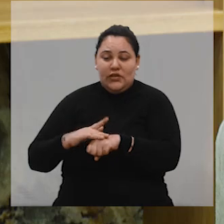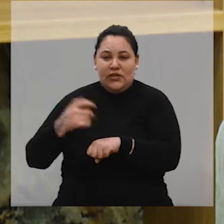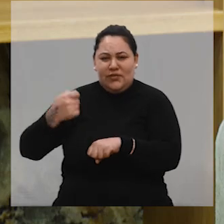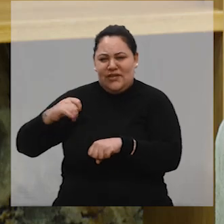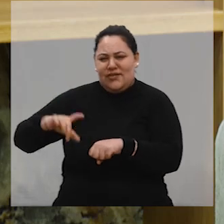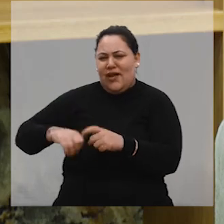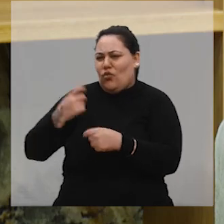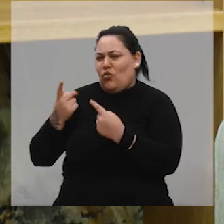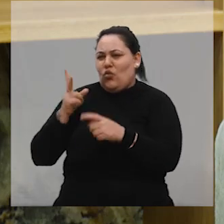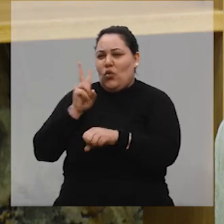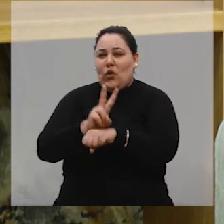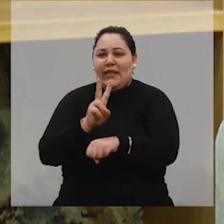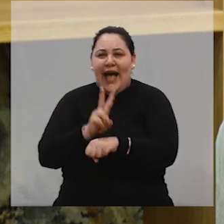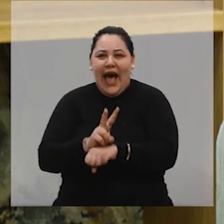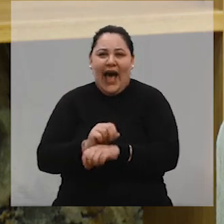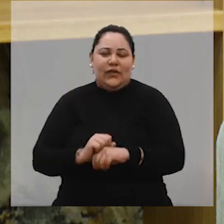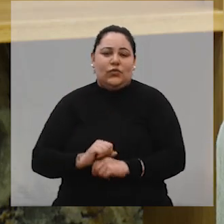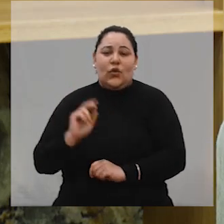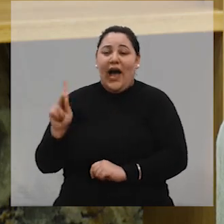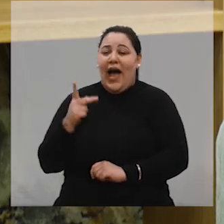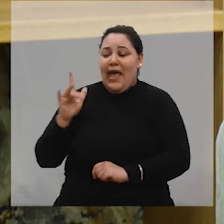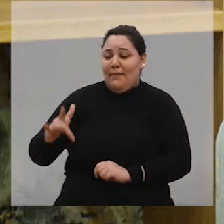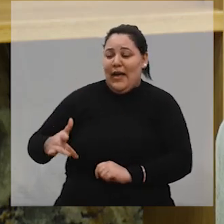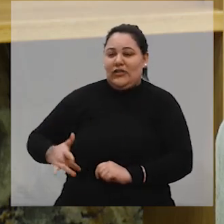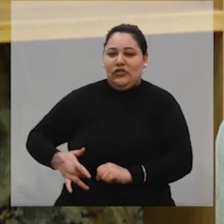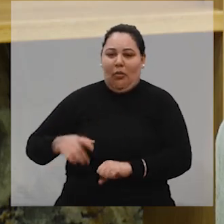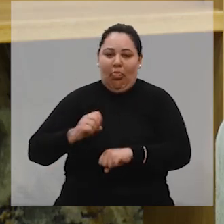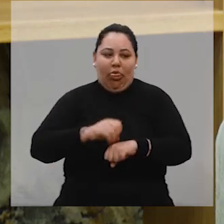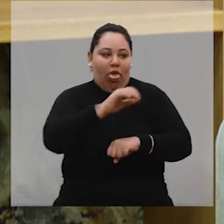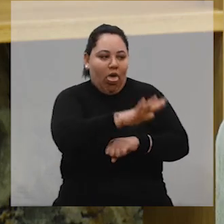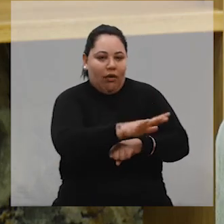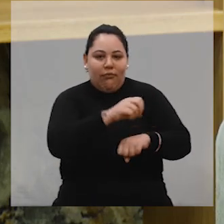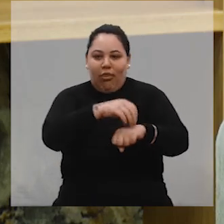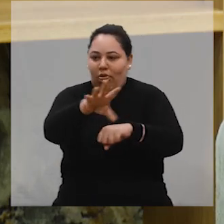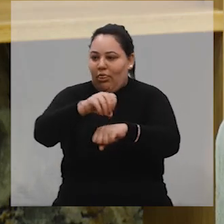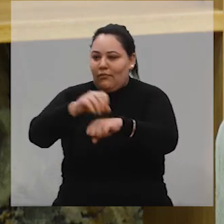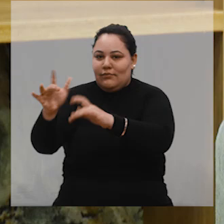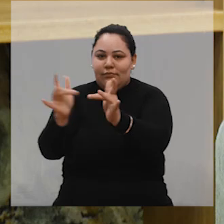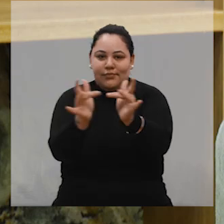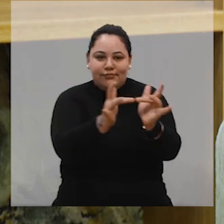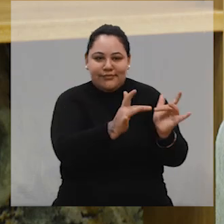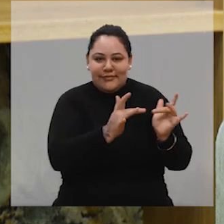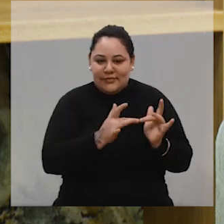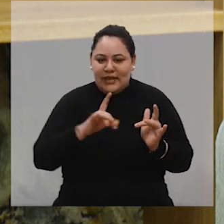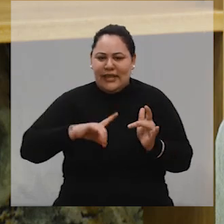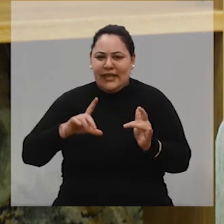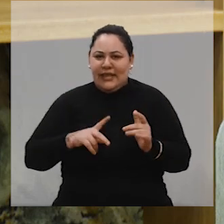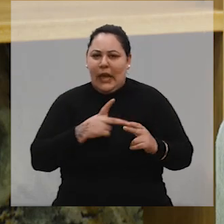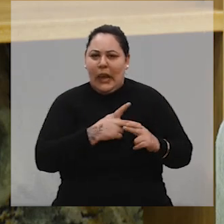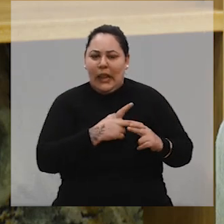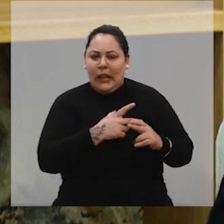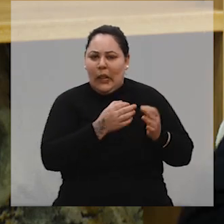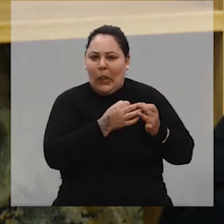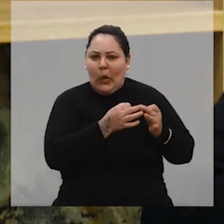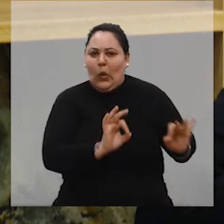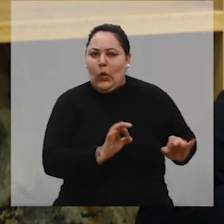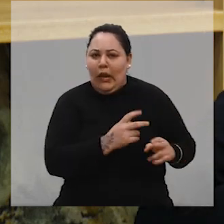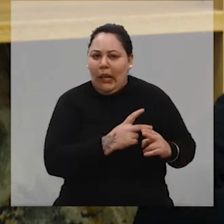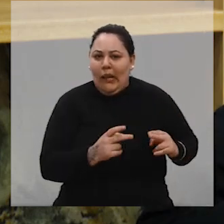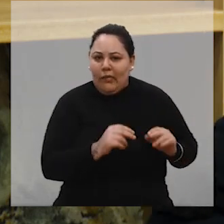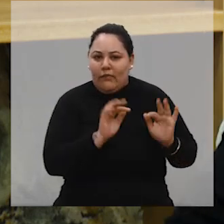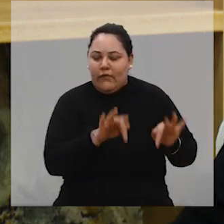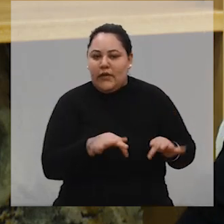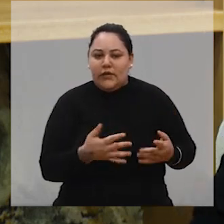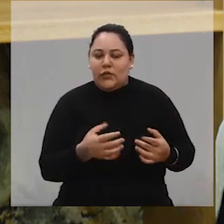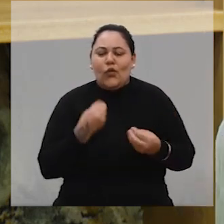algum cuidado? Essa hepatite, ela passa de uma pessoa para outra? Essa hepatite, ela tem cura? Como é que é feito esse